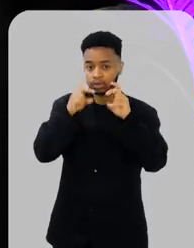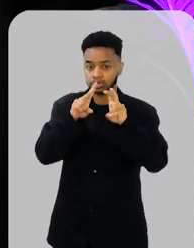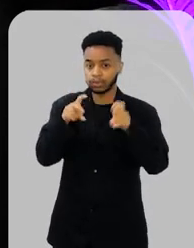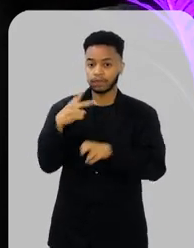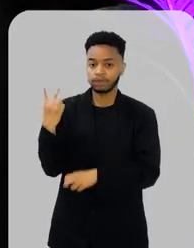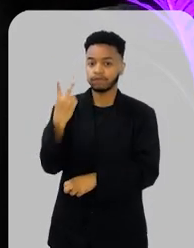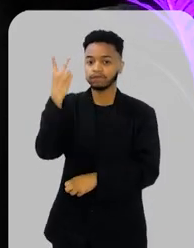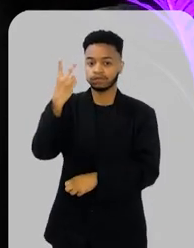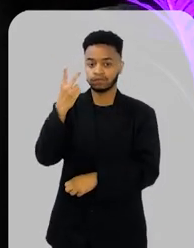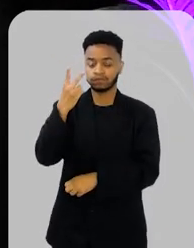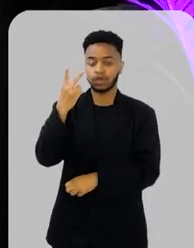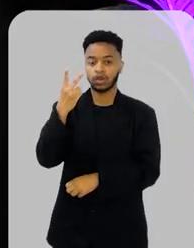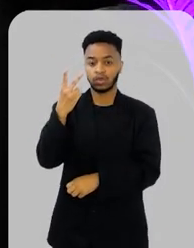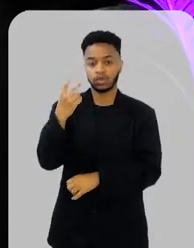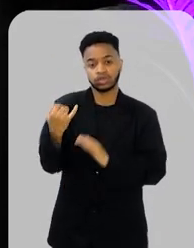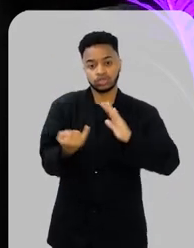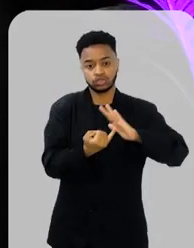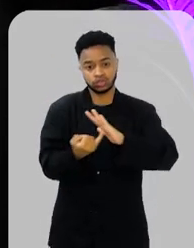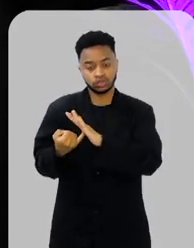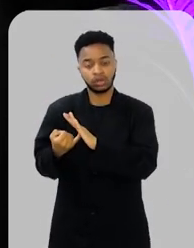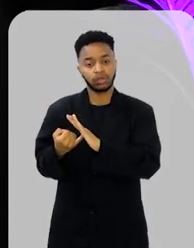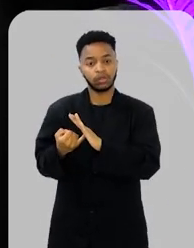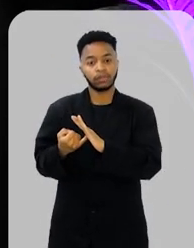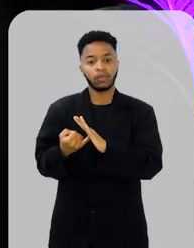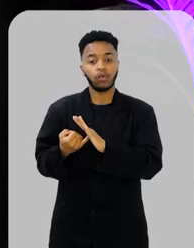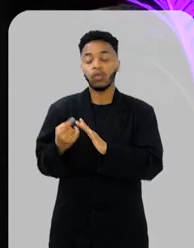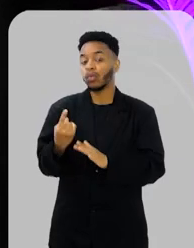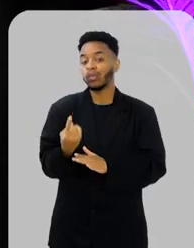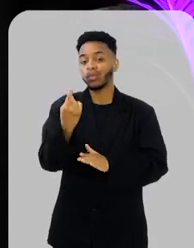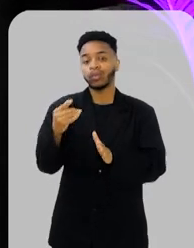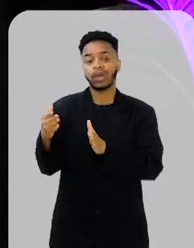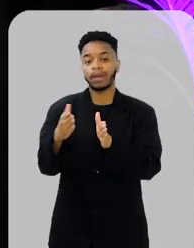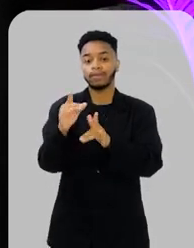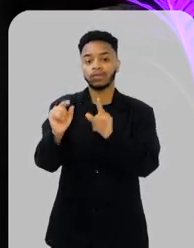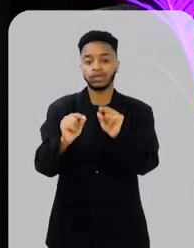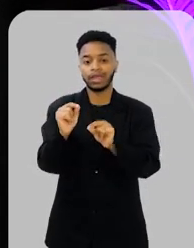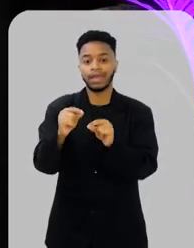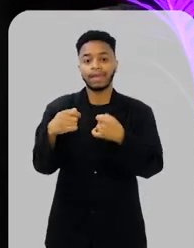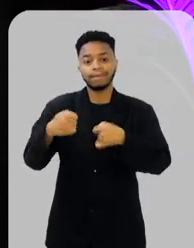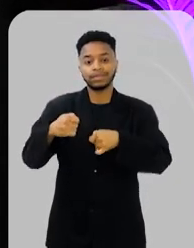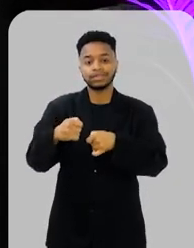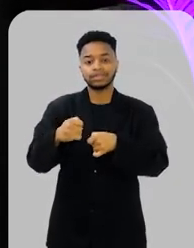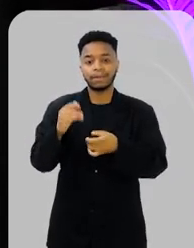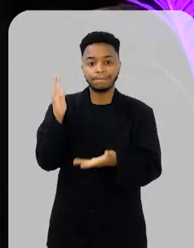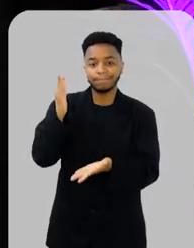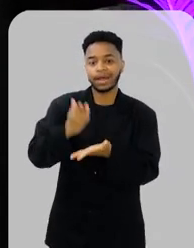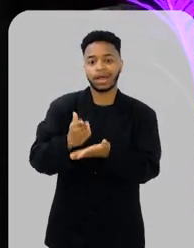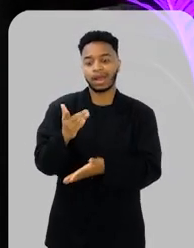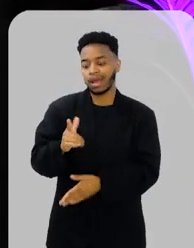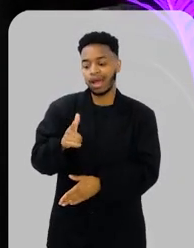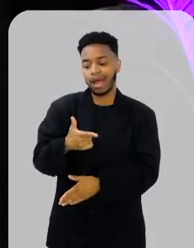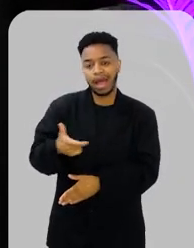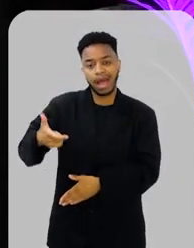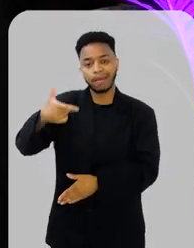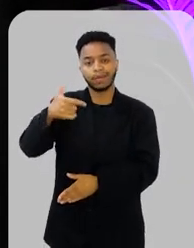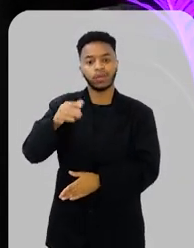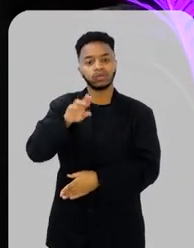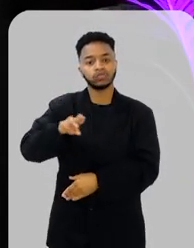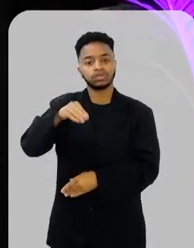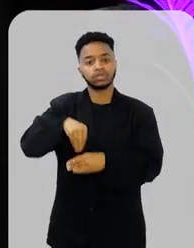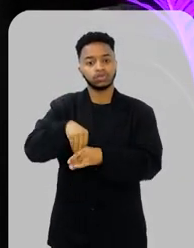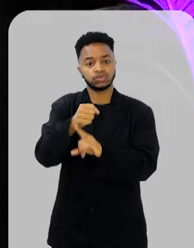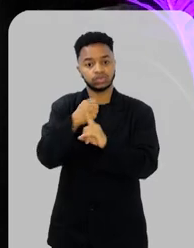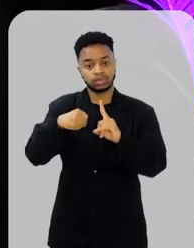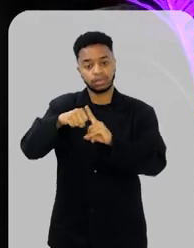valores constitucionais, não há outro caminho que não o enfrentamento a essa vulgarização do armamento dentro da sociedade. Ainda